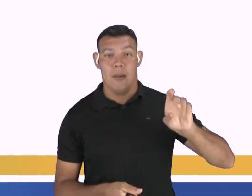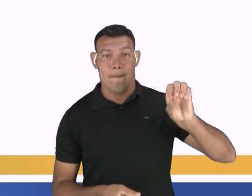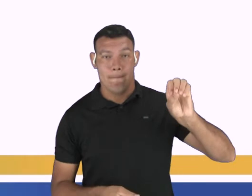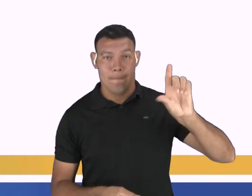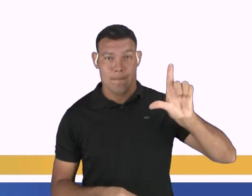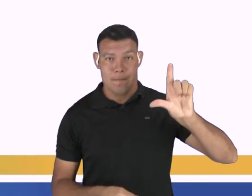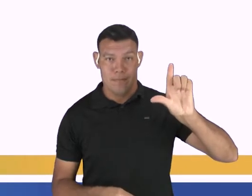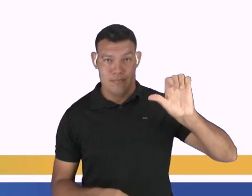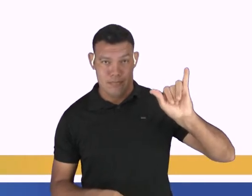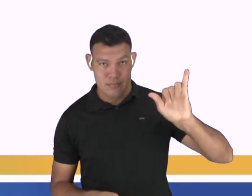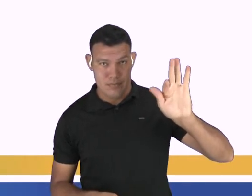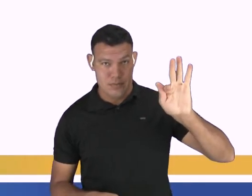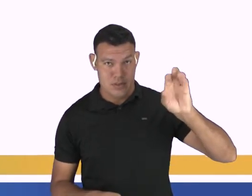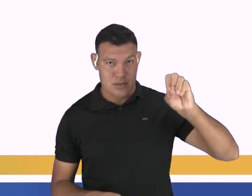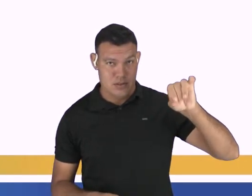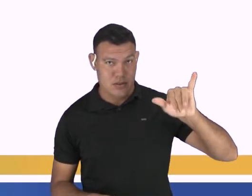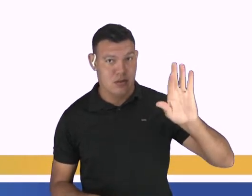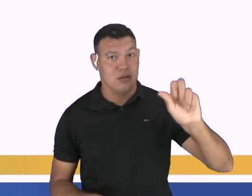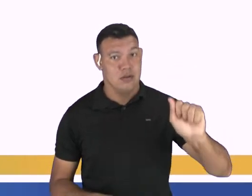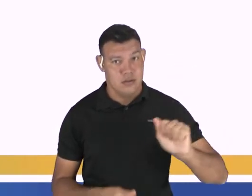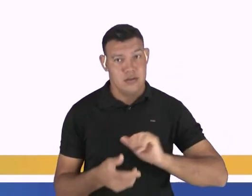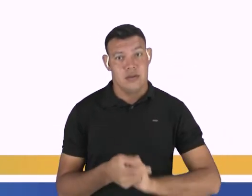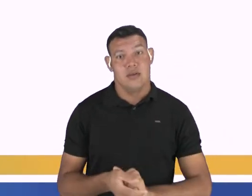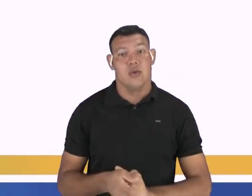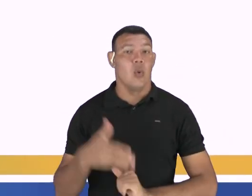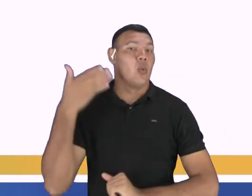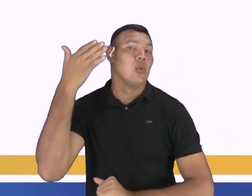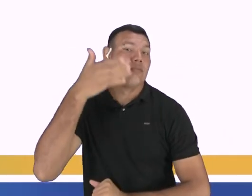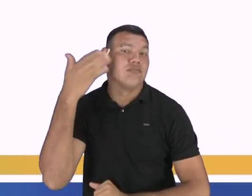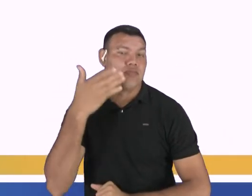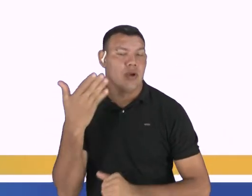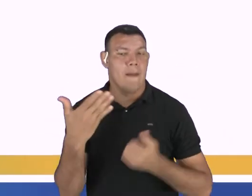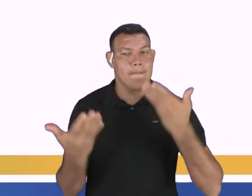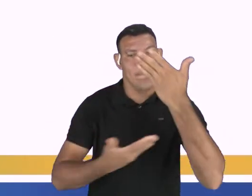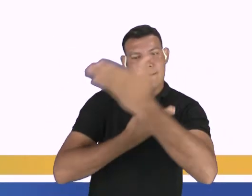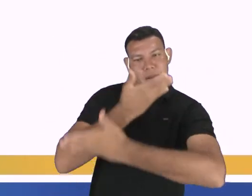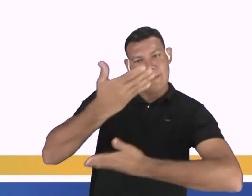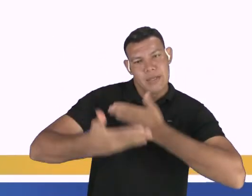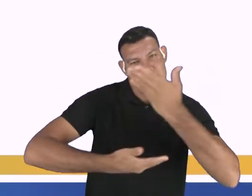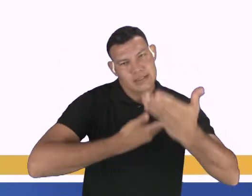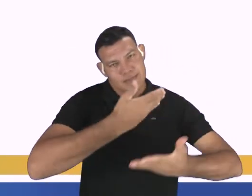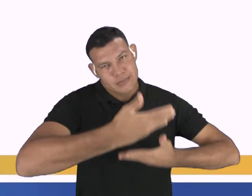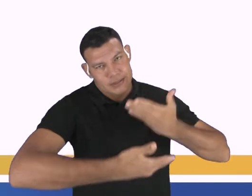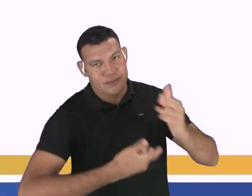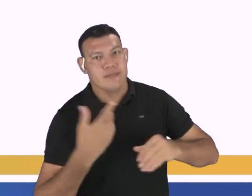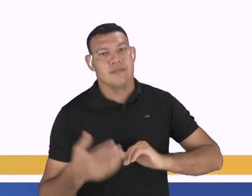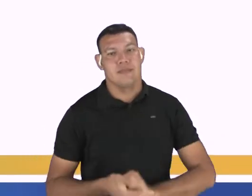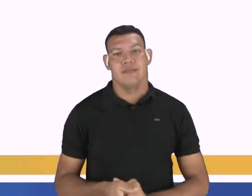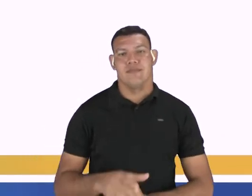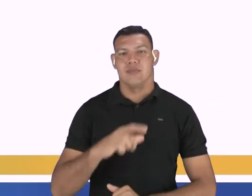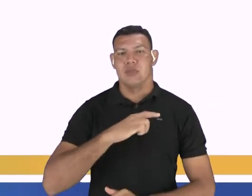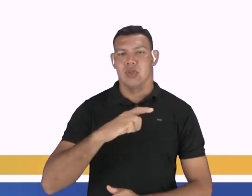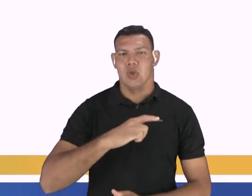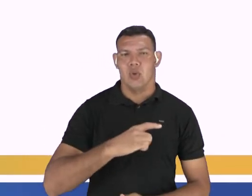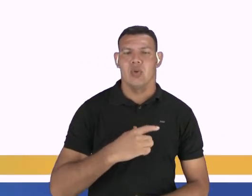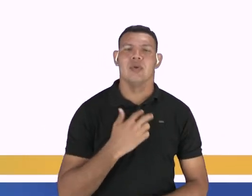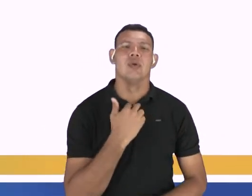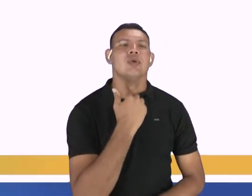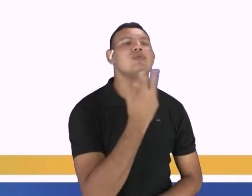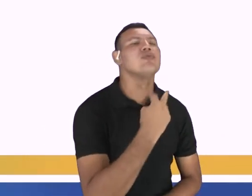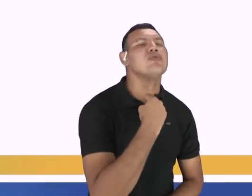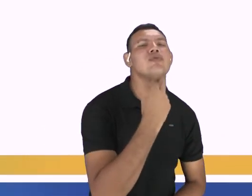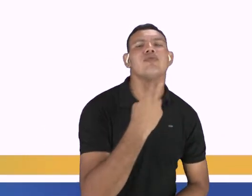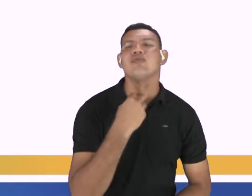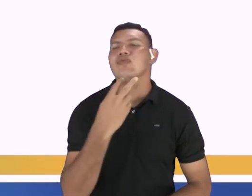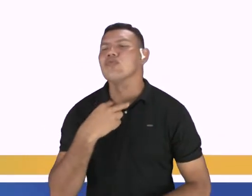seja, nos textos através do discurso, se dá exatamente pela multiplicidade das vozes presentes